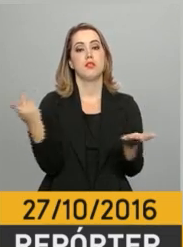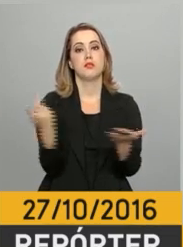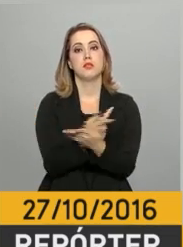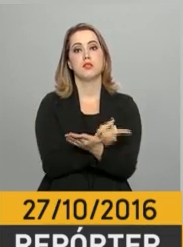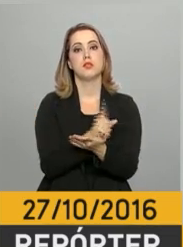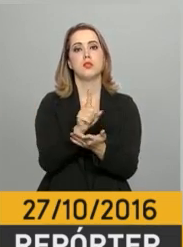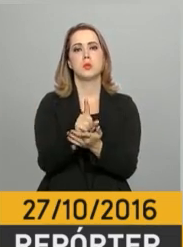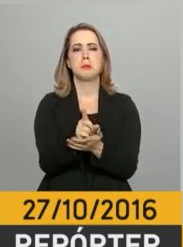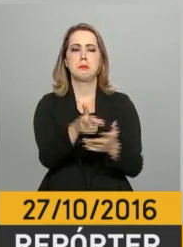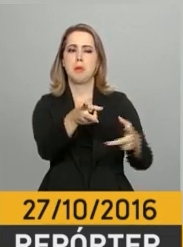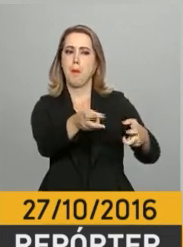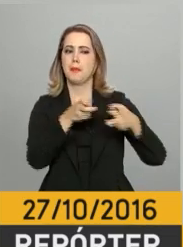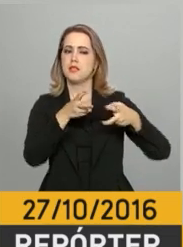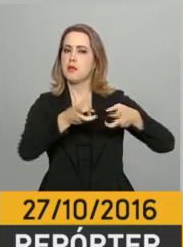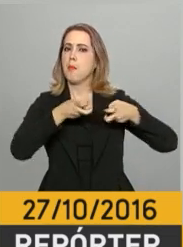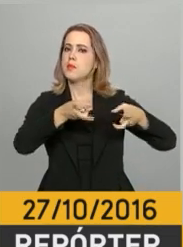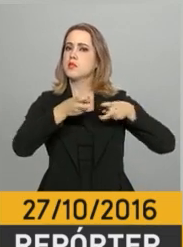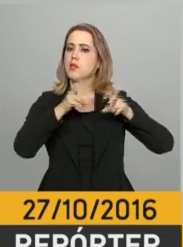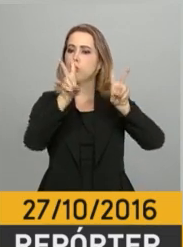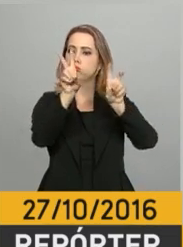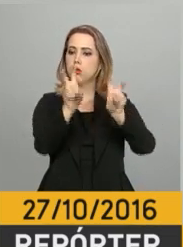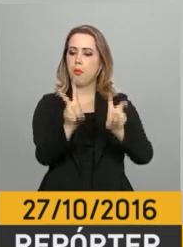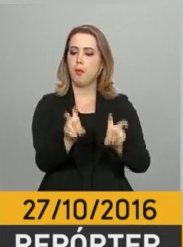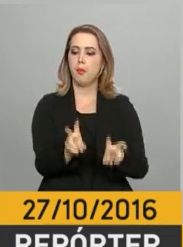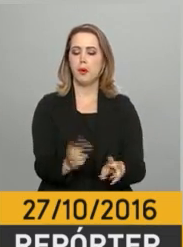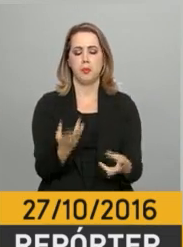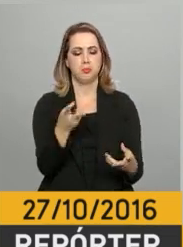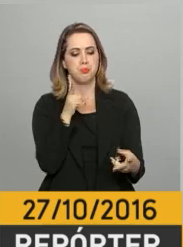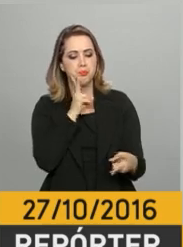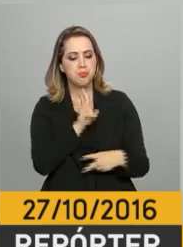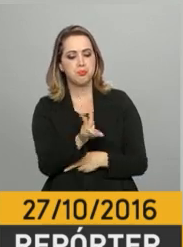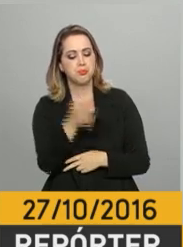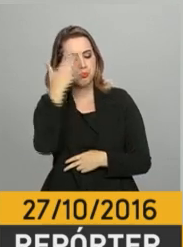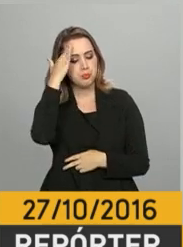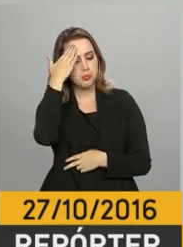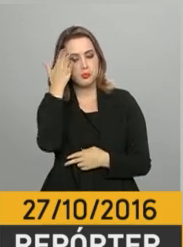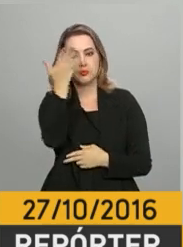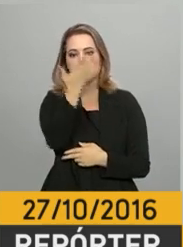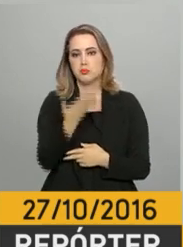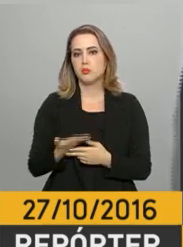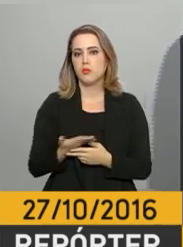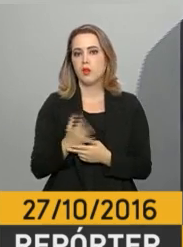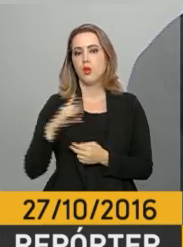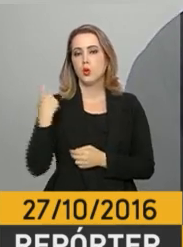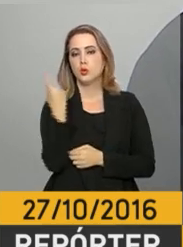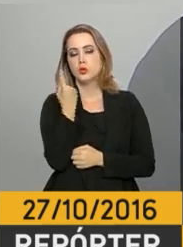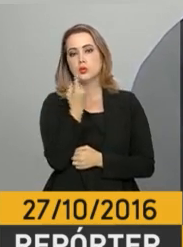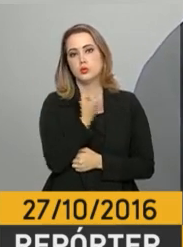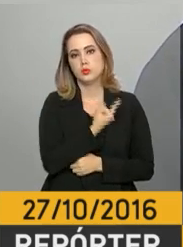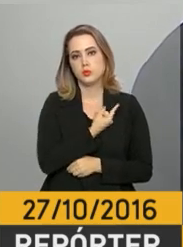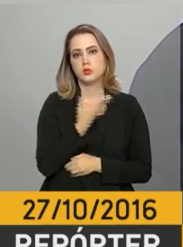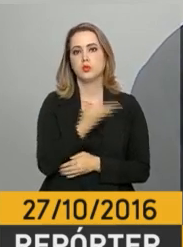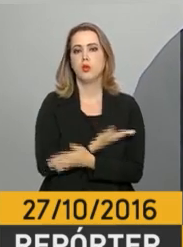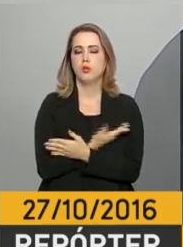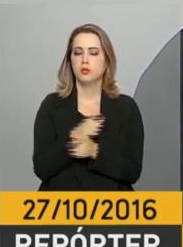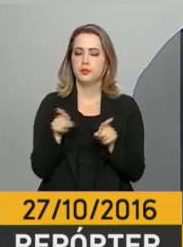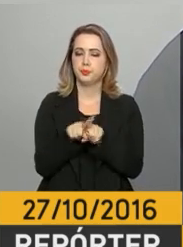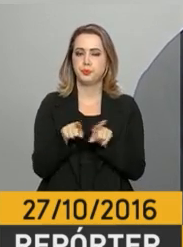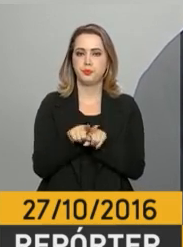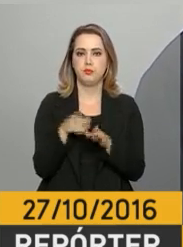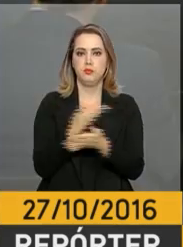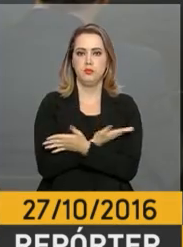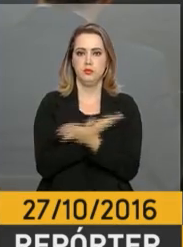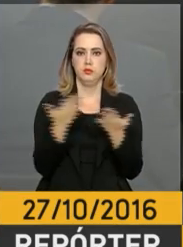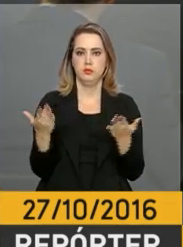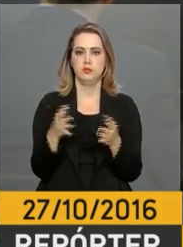no campo da interpretação eh do direito então nós outros da área jurídica e suas excelências